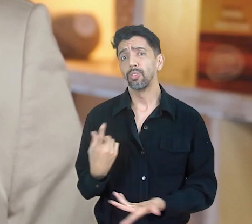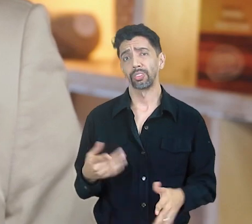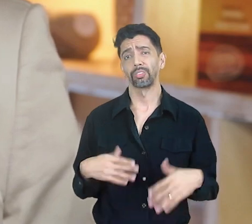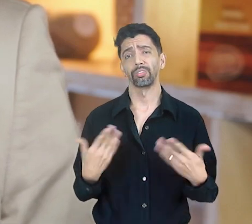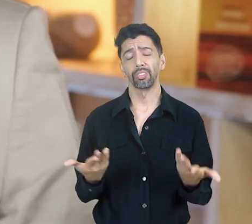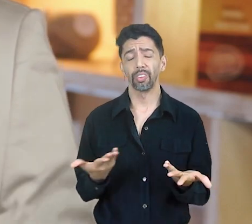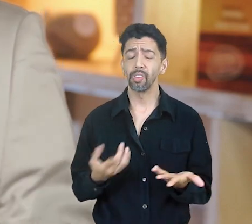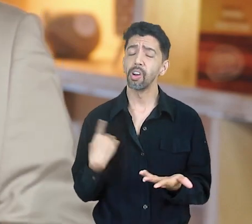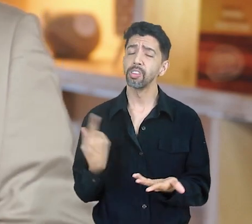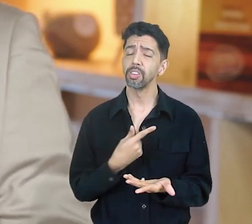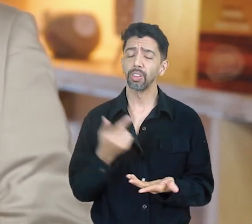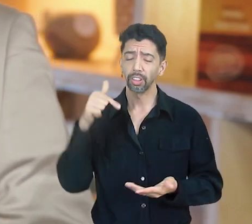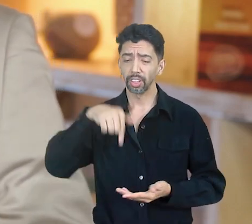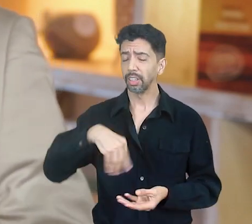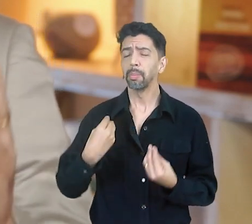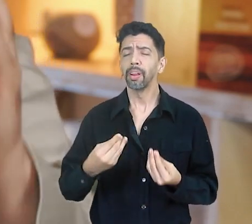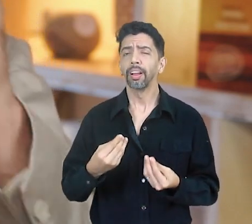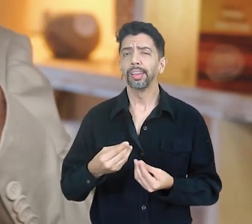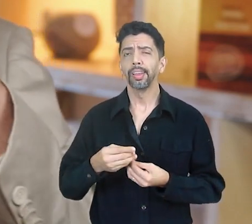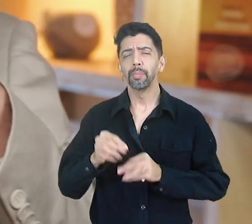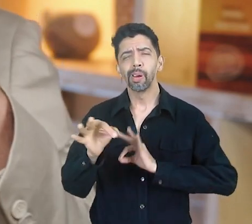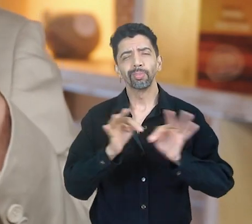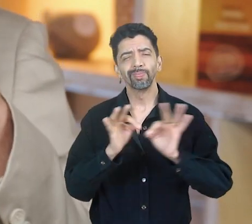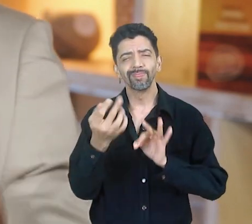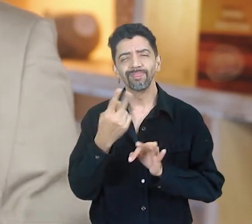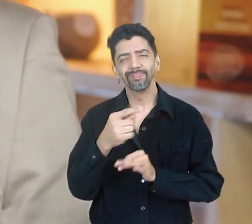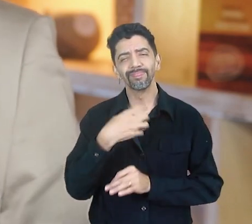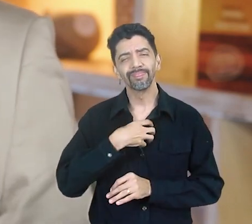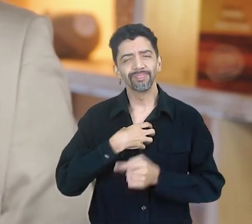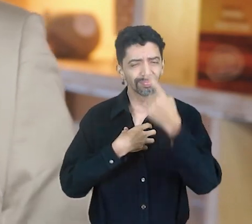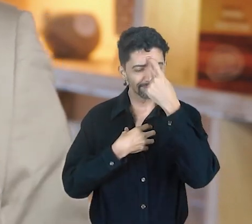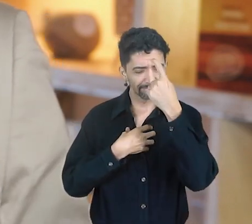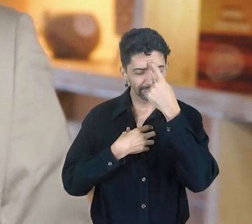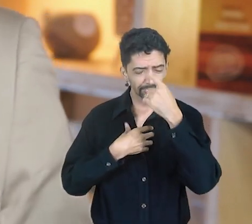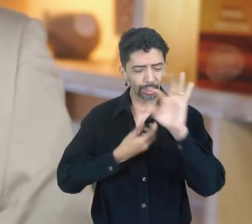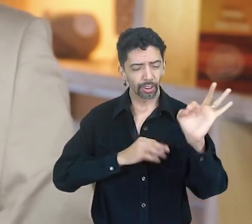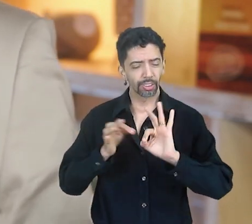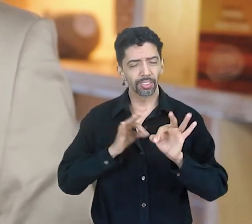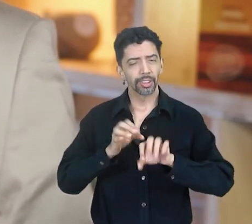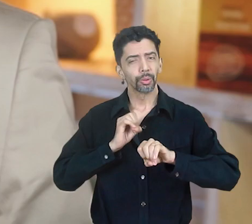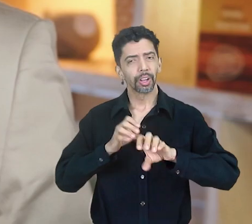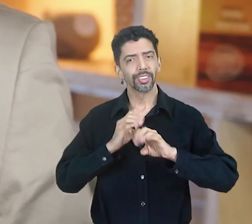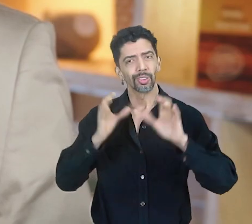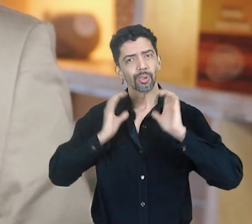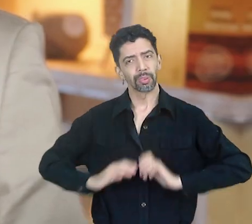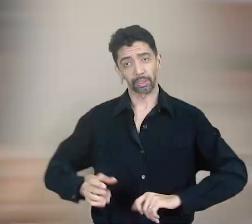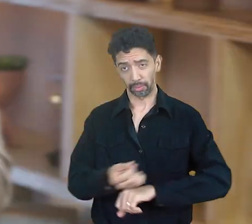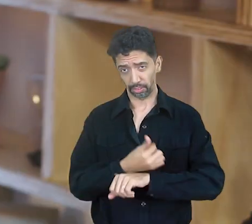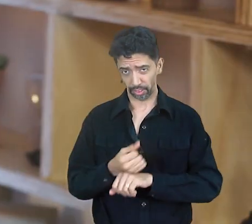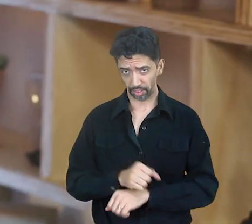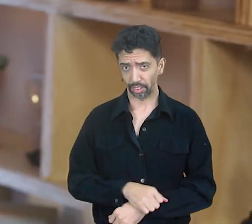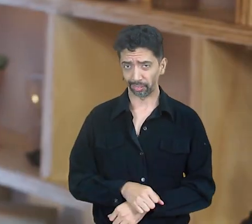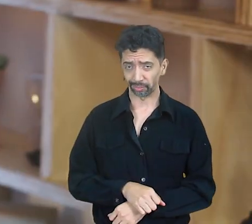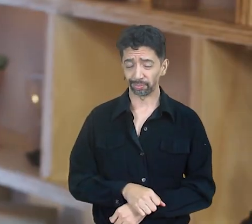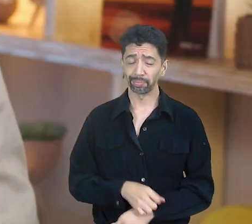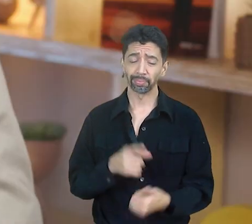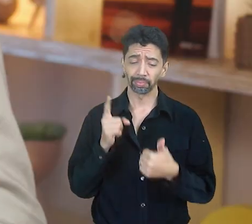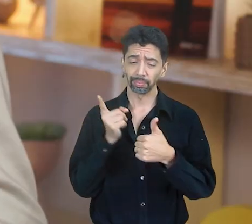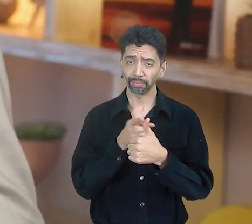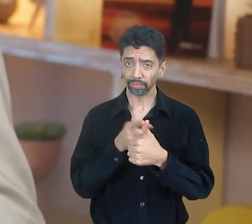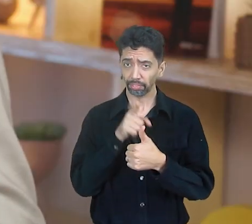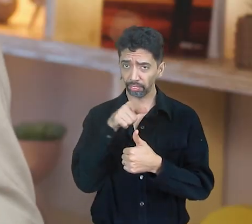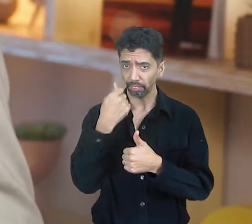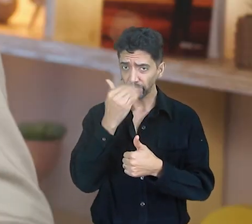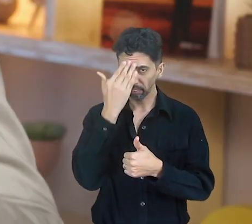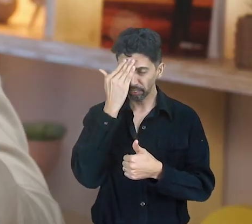nós viemos aqui hoje para organizar o seu modelo mental na educação do comportamento financeiro. Primeira atitude é